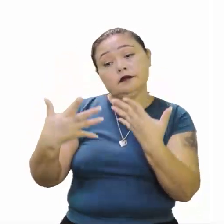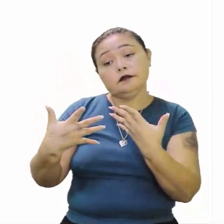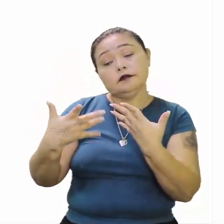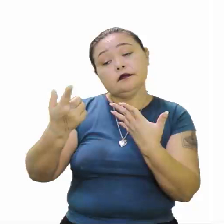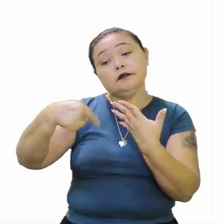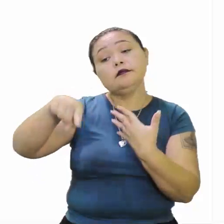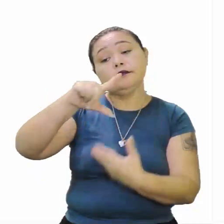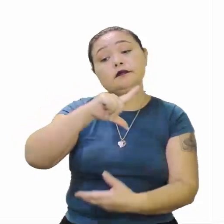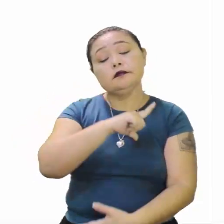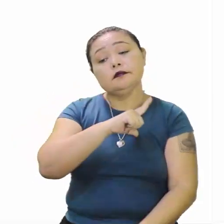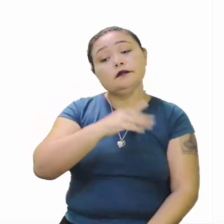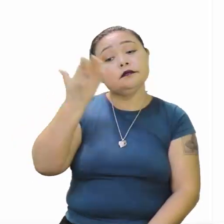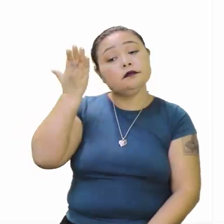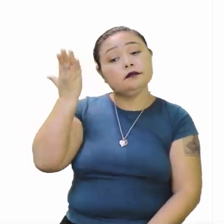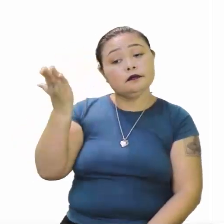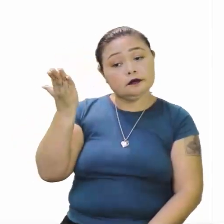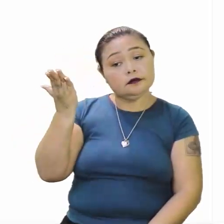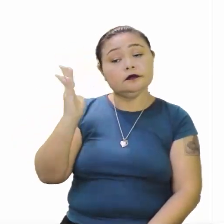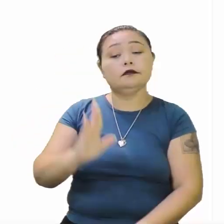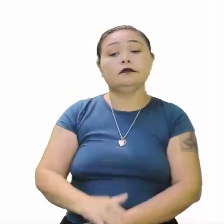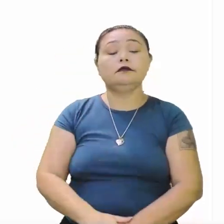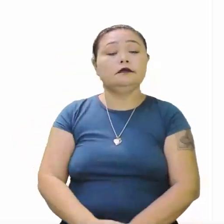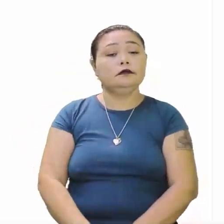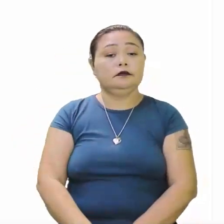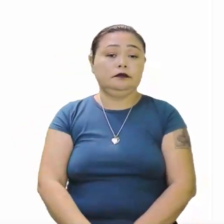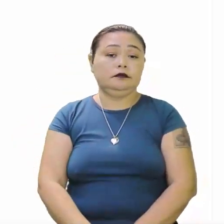tem a respeito